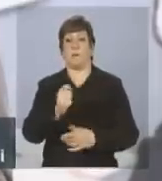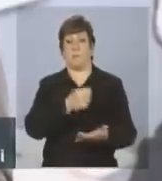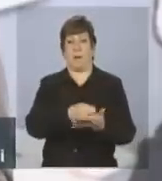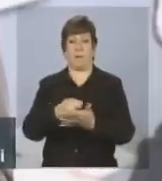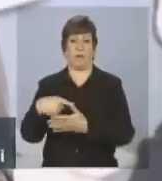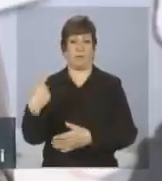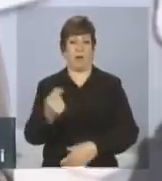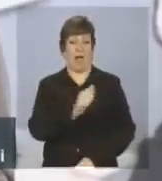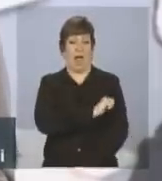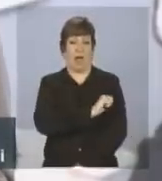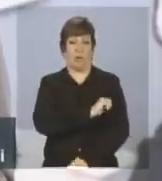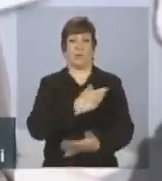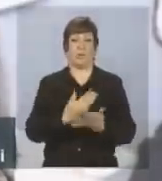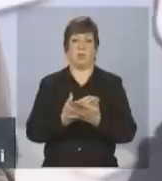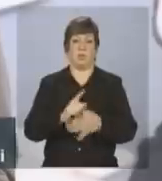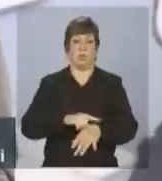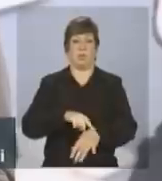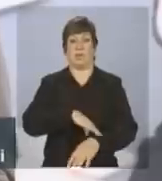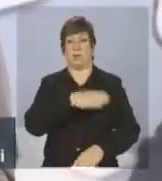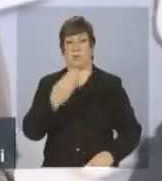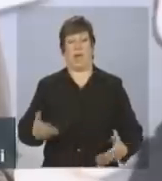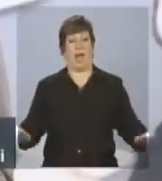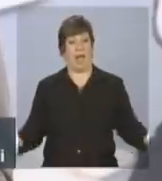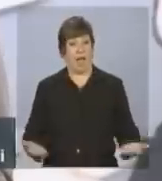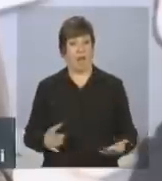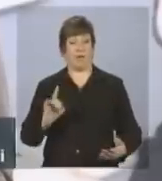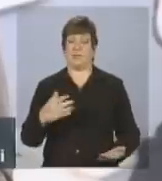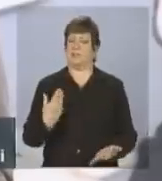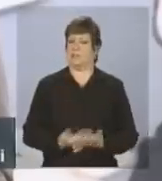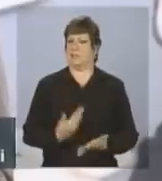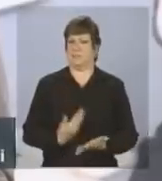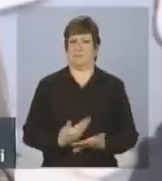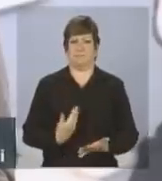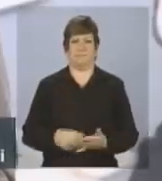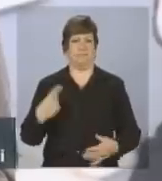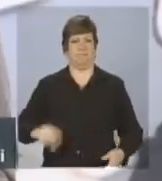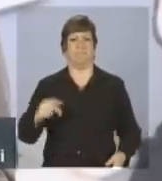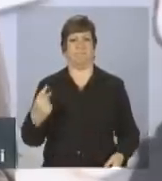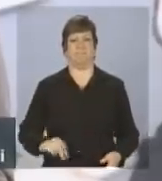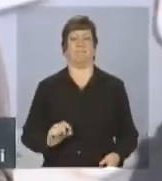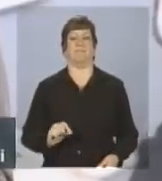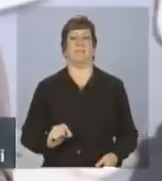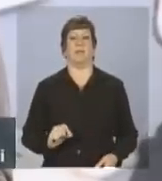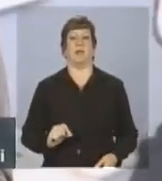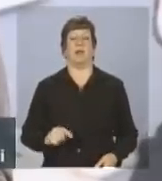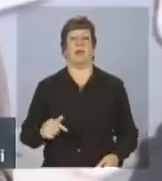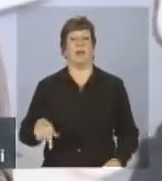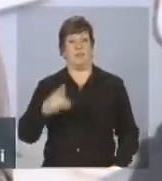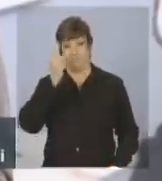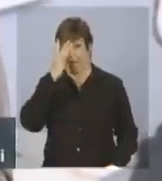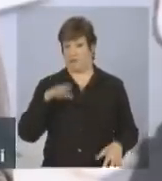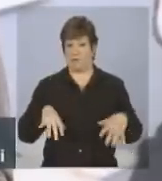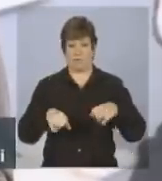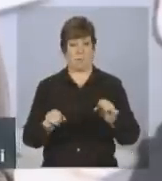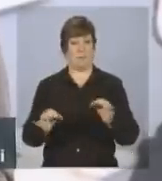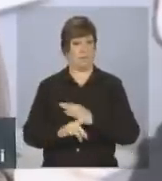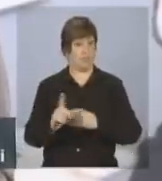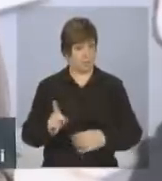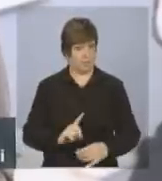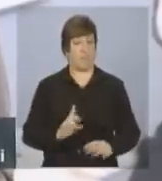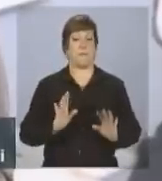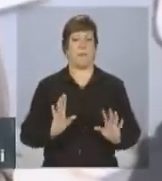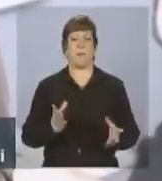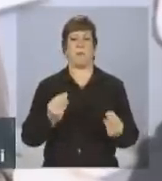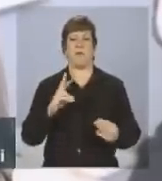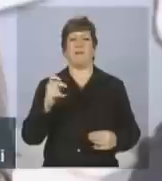tempo integral. Agora, só me restava estudar. Não foi fácil concluir o curso, mas muitas vezes